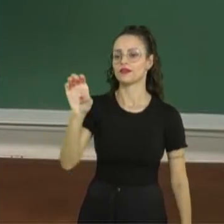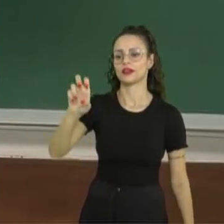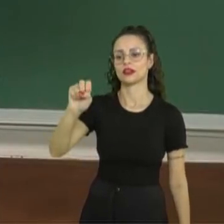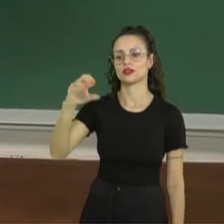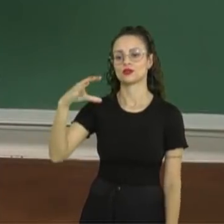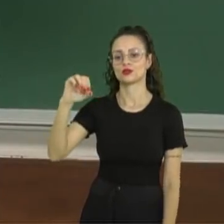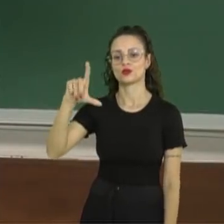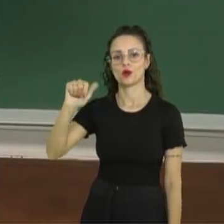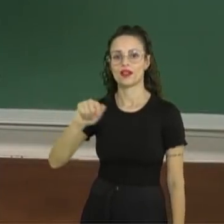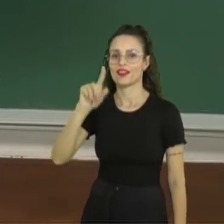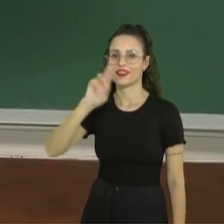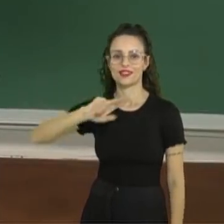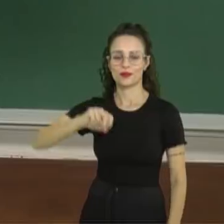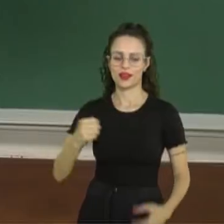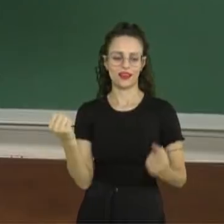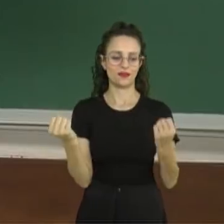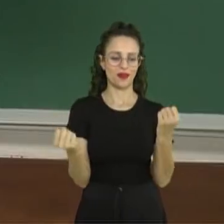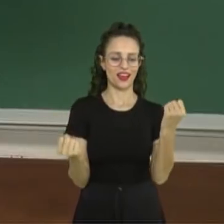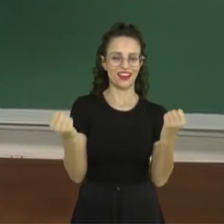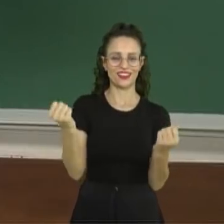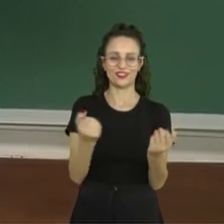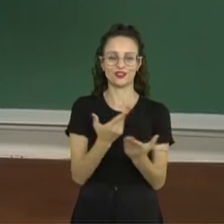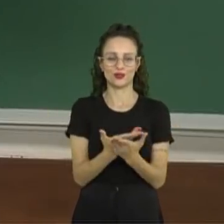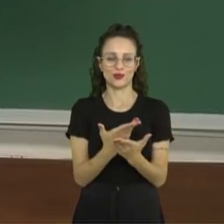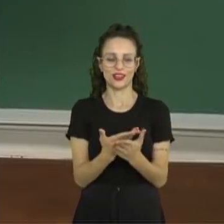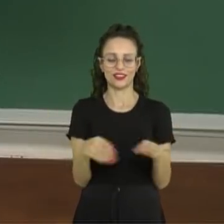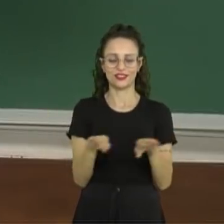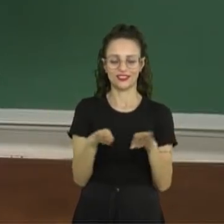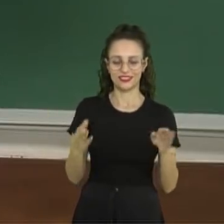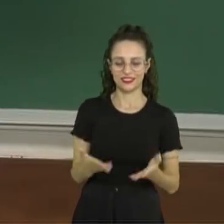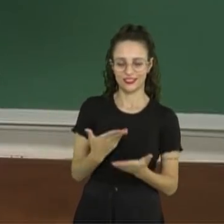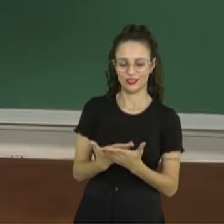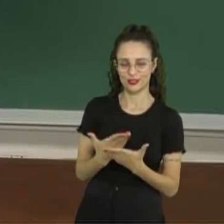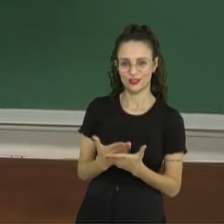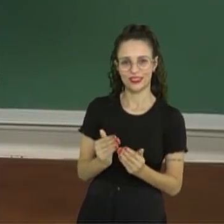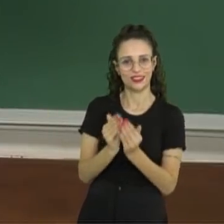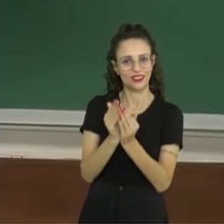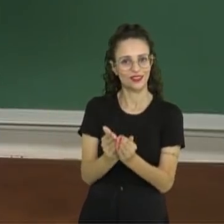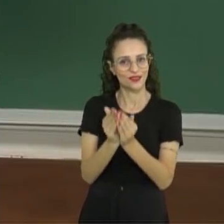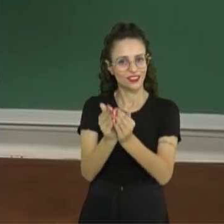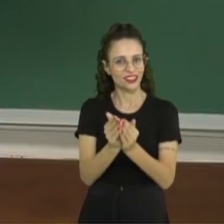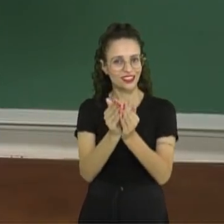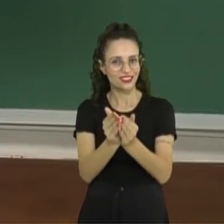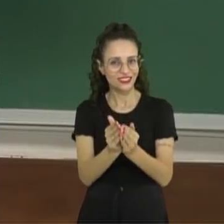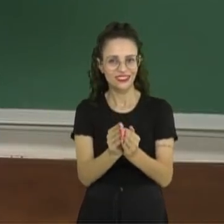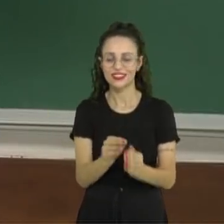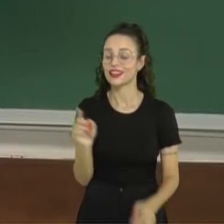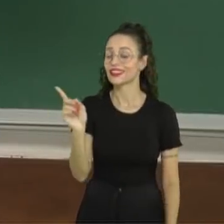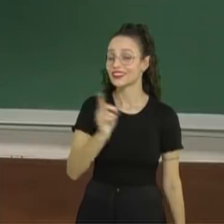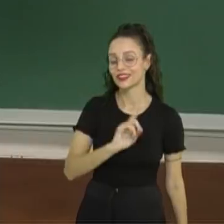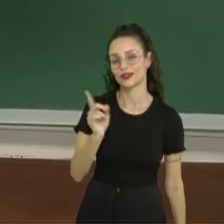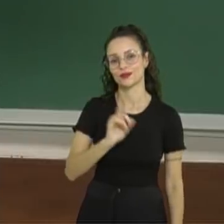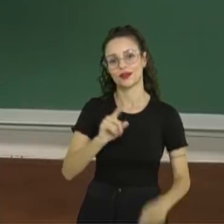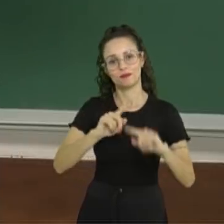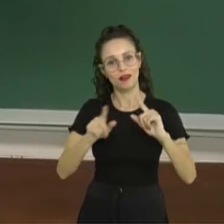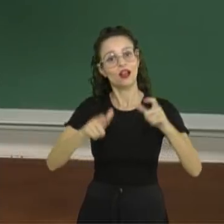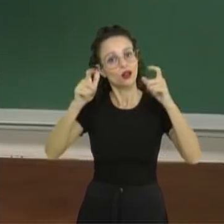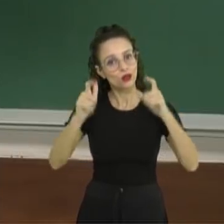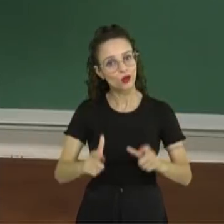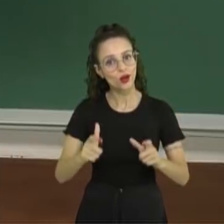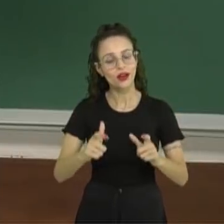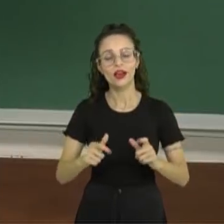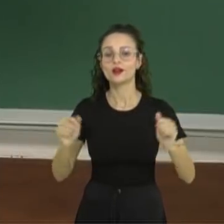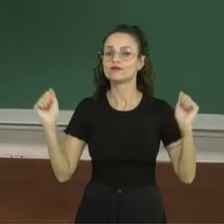era ali os marinheiros sentados numa carteira estudando navegações marítimas, conhecimentos marítimos, mas era um local